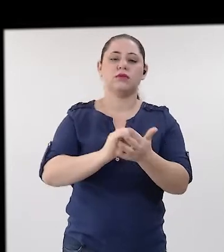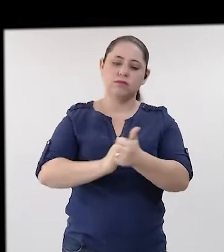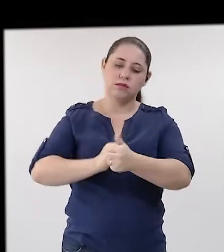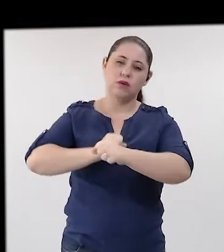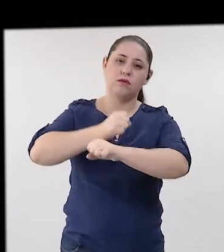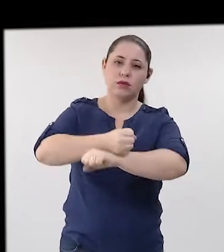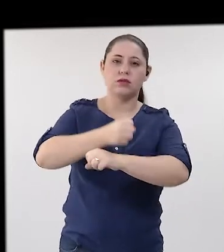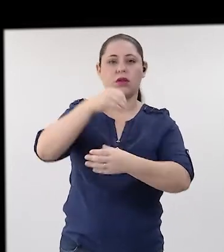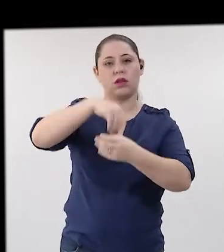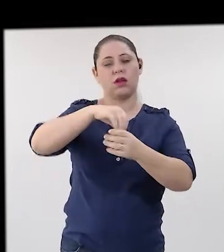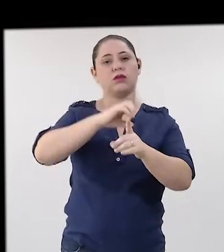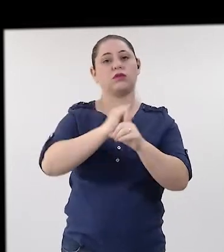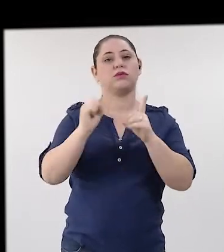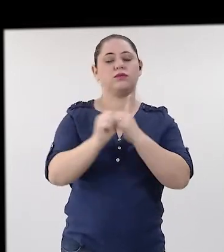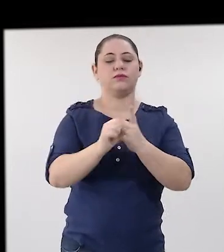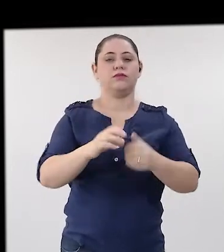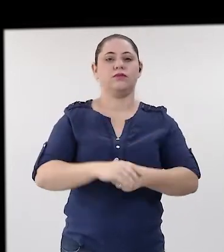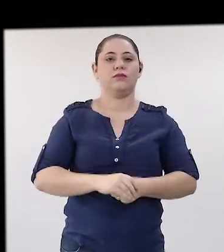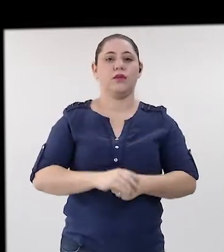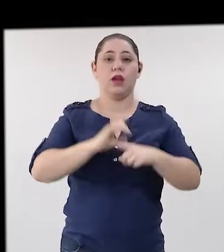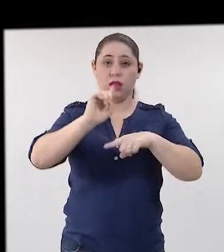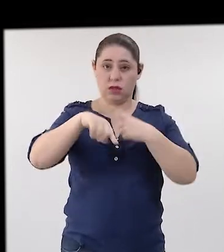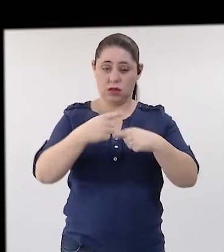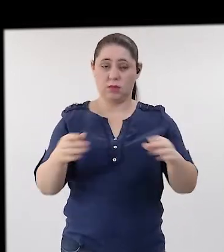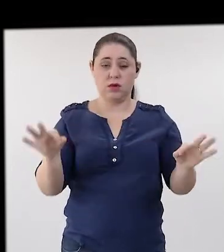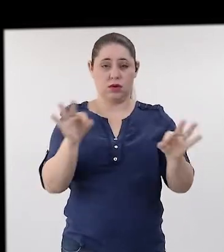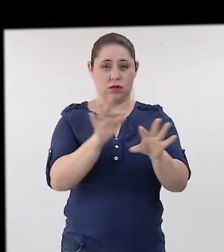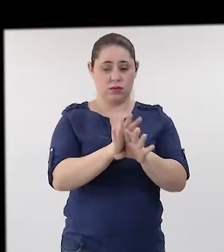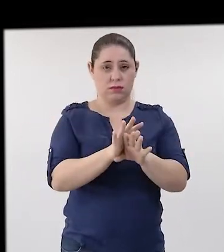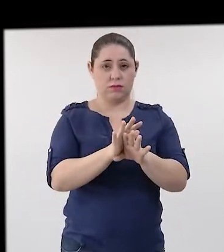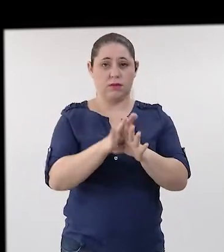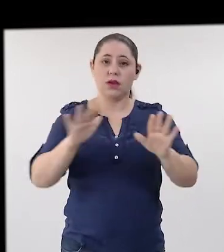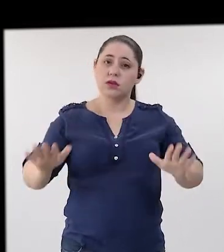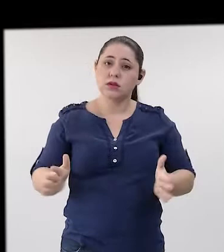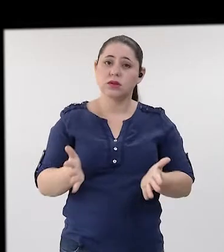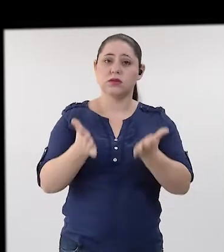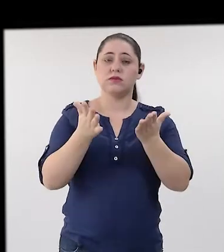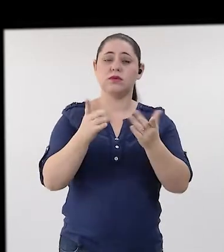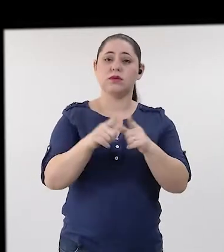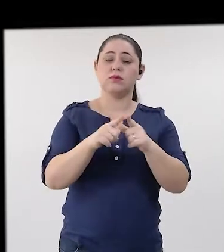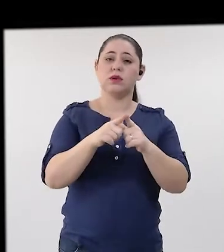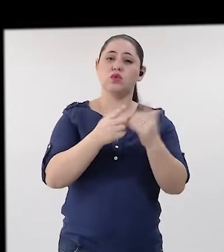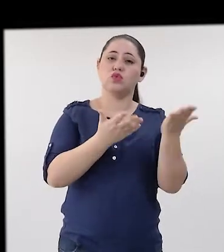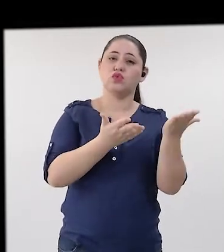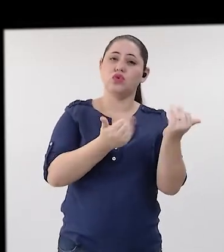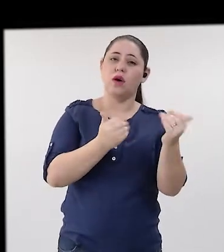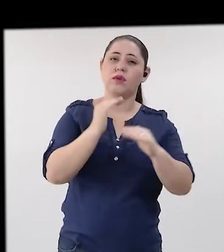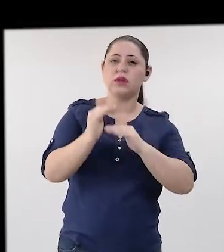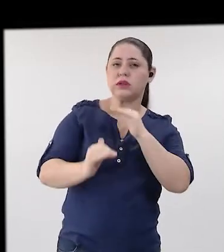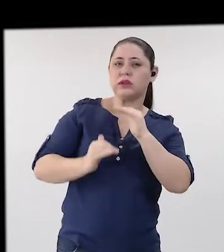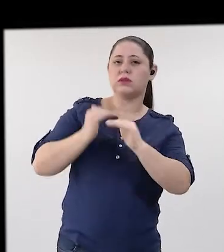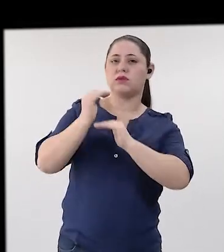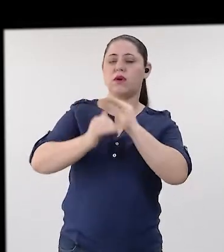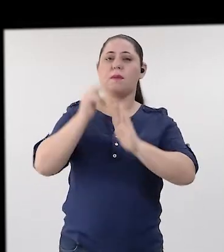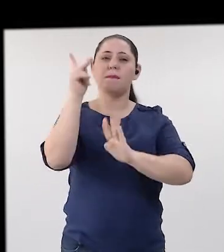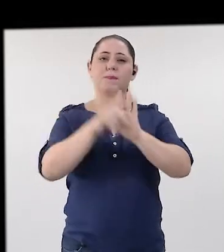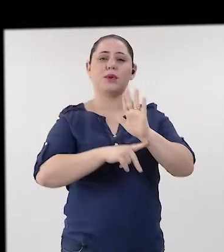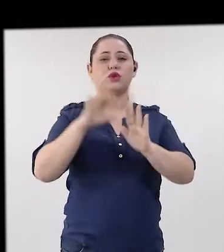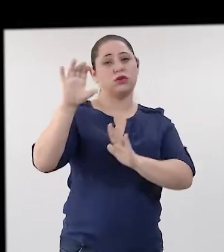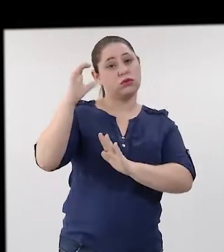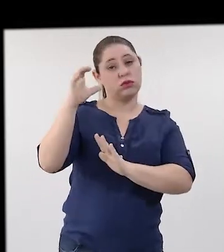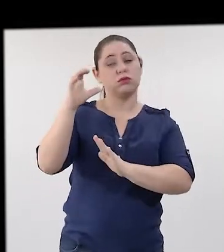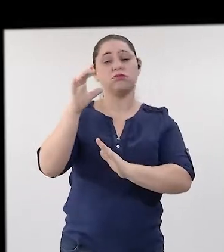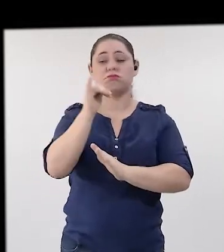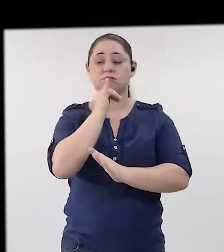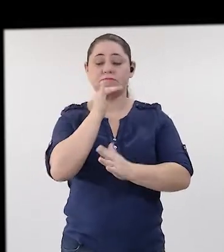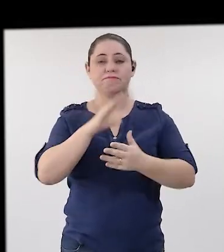para problemas reais que são enfrentados dentro da sociedade. E a partir disso, então, incentivar esses jovens no desenvolvimento